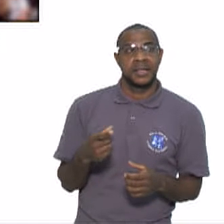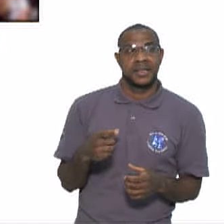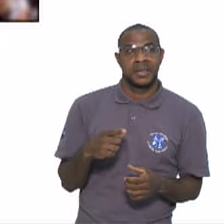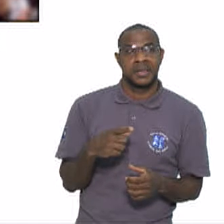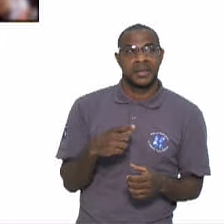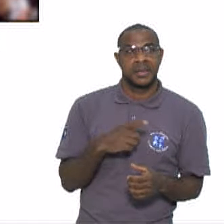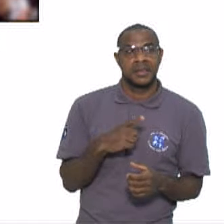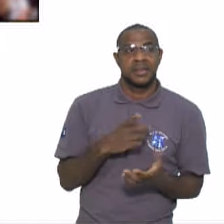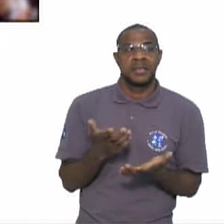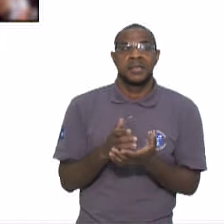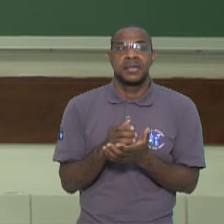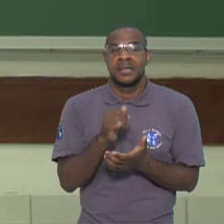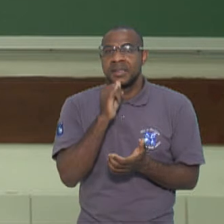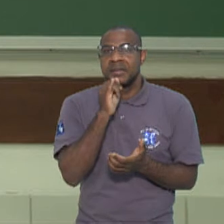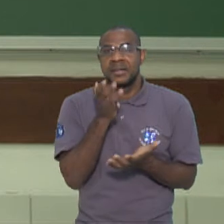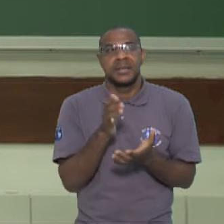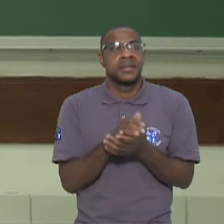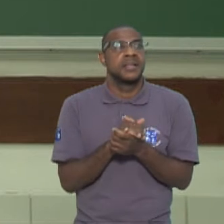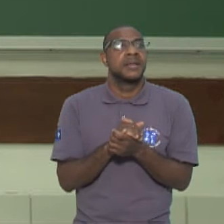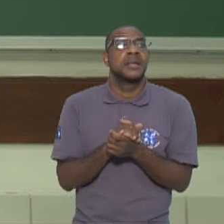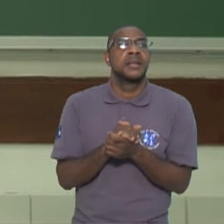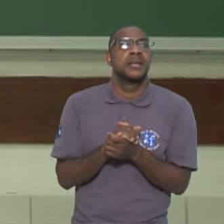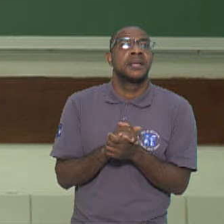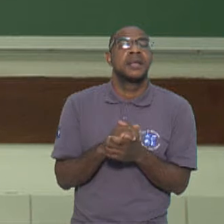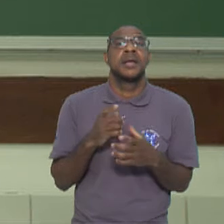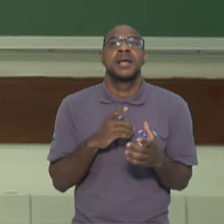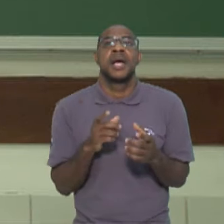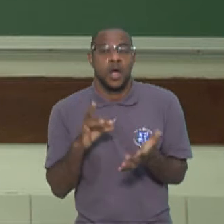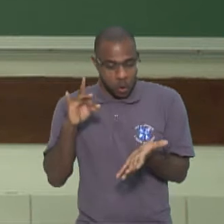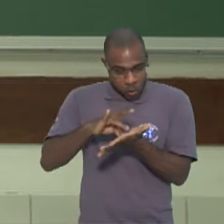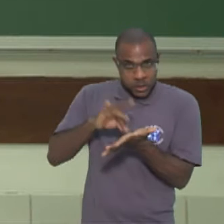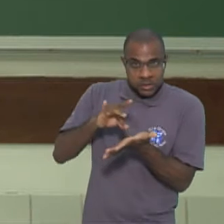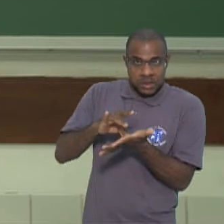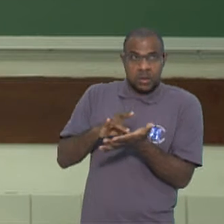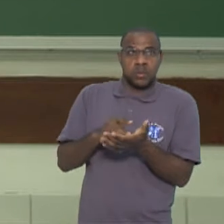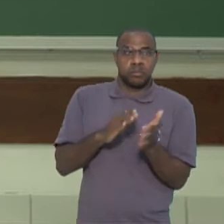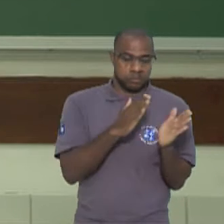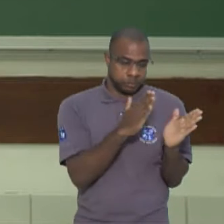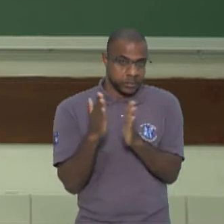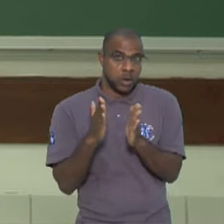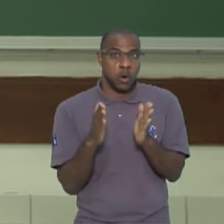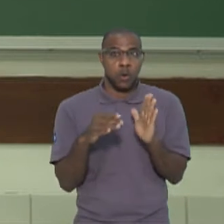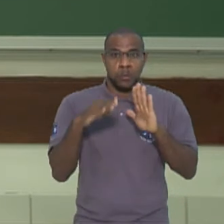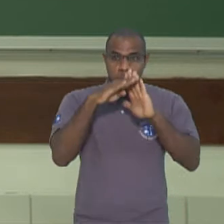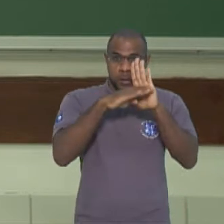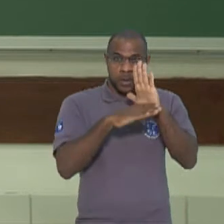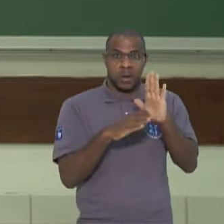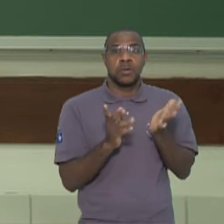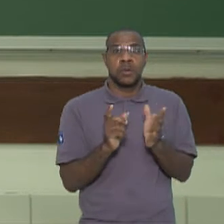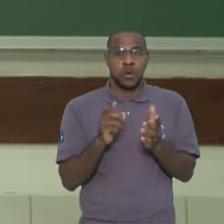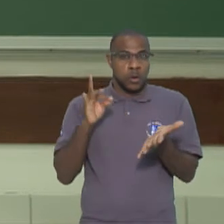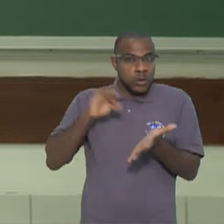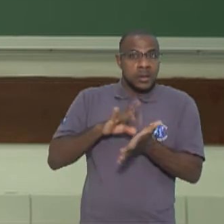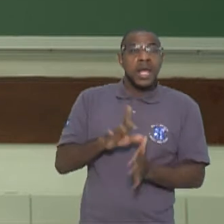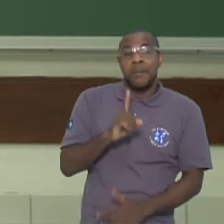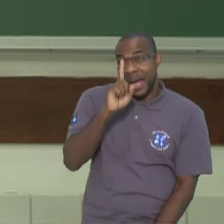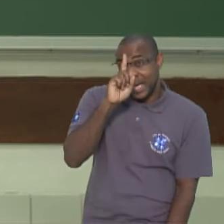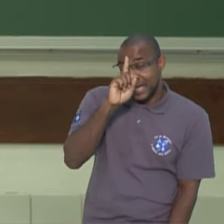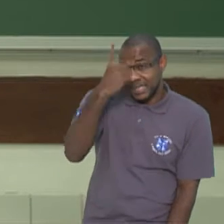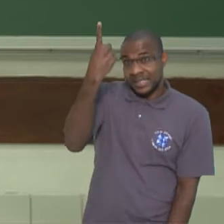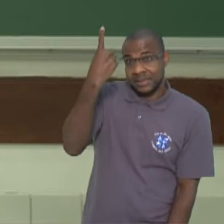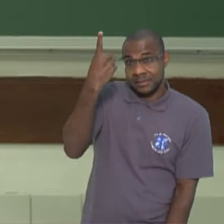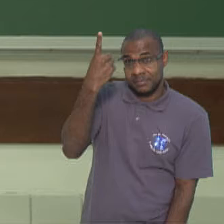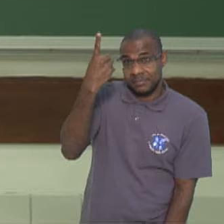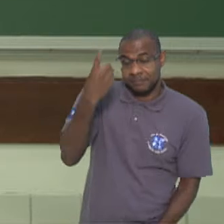verem o Oscar, por exemplo, você tem premiação para roteiro original. Que é um roteiro original? É a criação de uma história